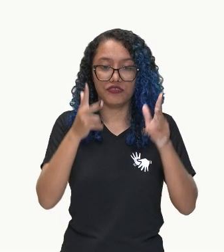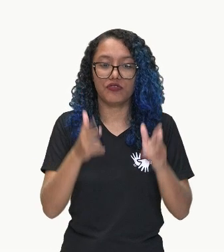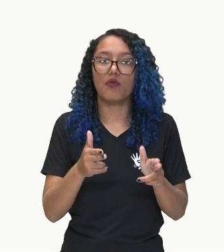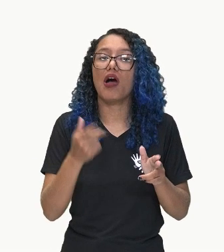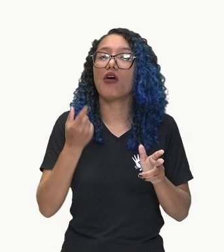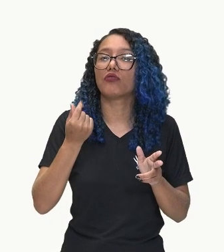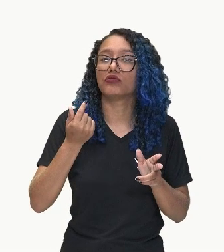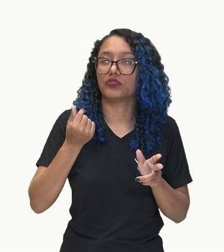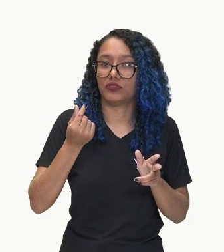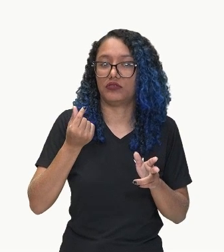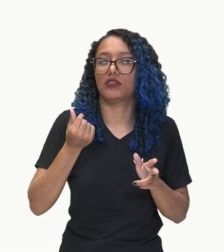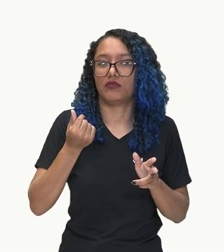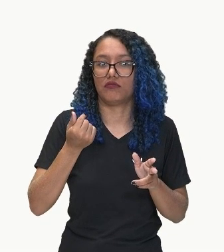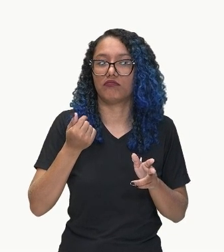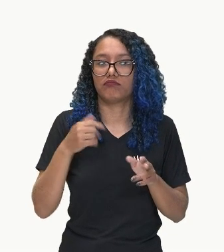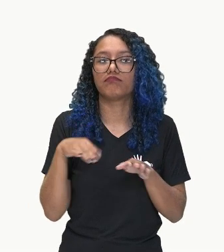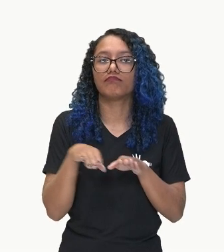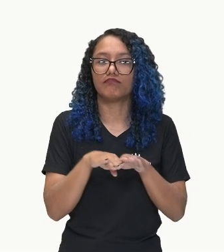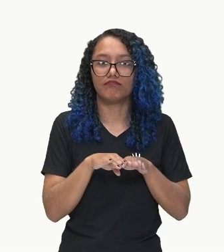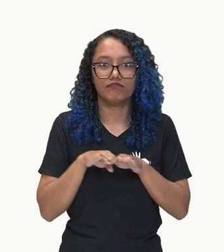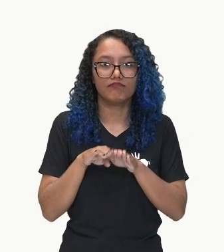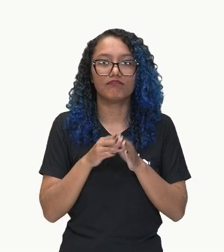decimal. Ó,